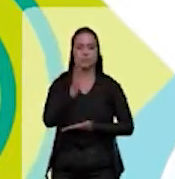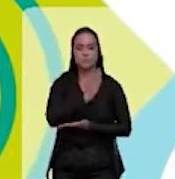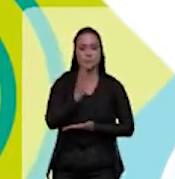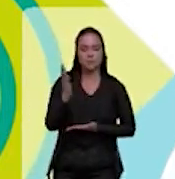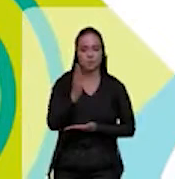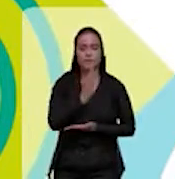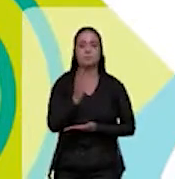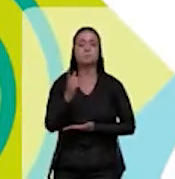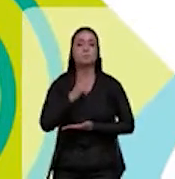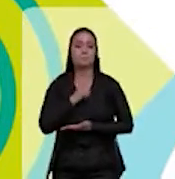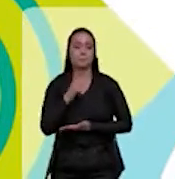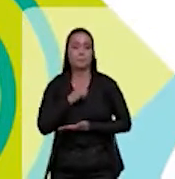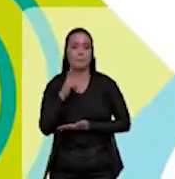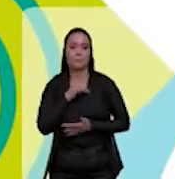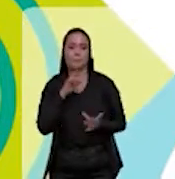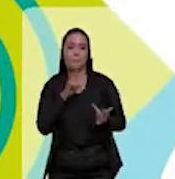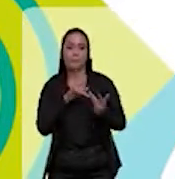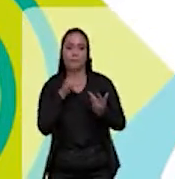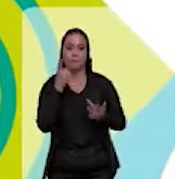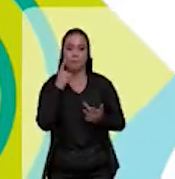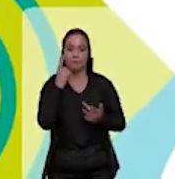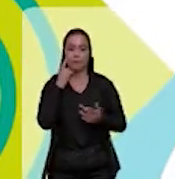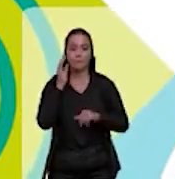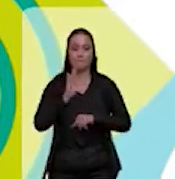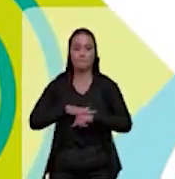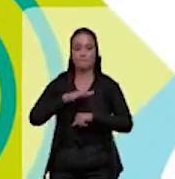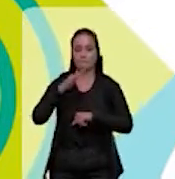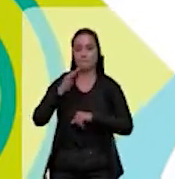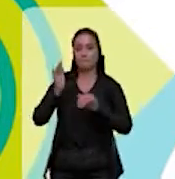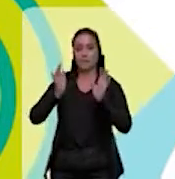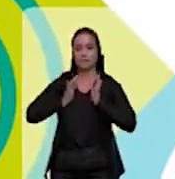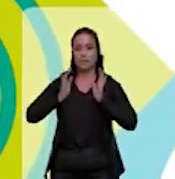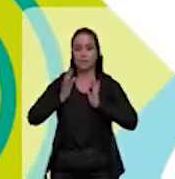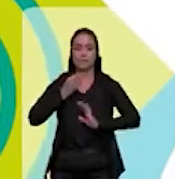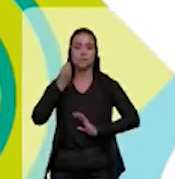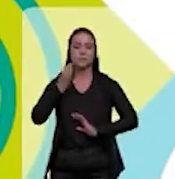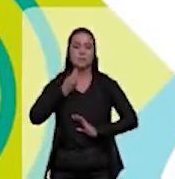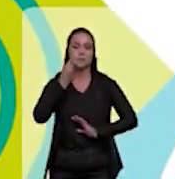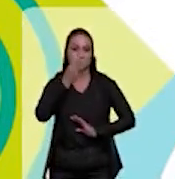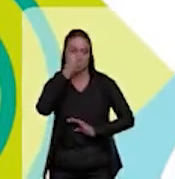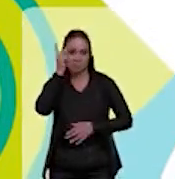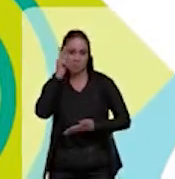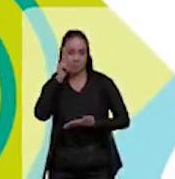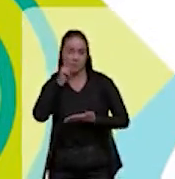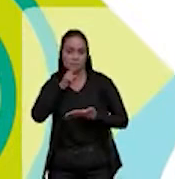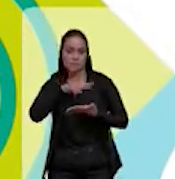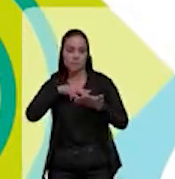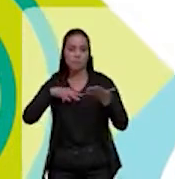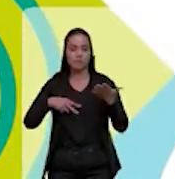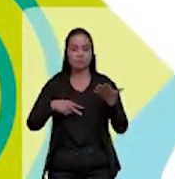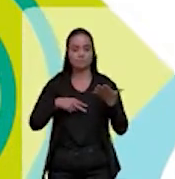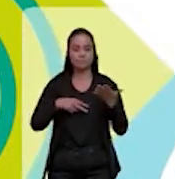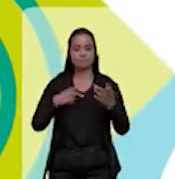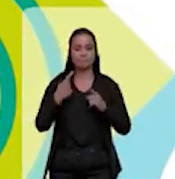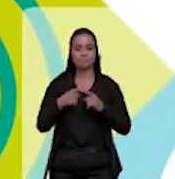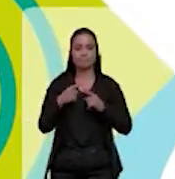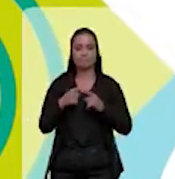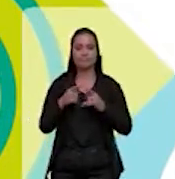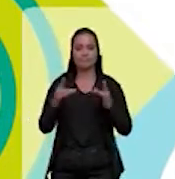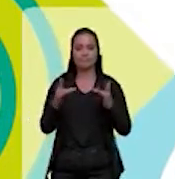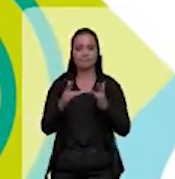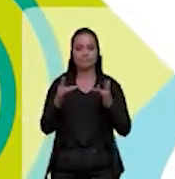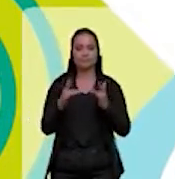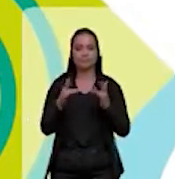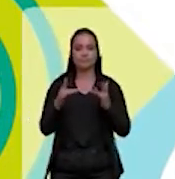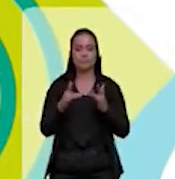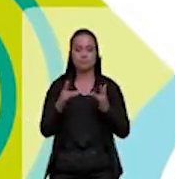bibliotecas tem o condão de conferir ainda mais riqueza a experiência dos leitores pois são indissociáveis